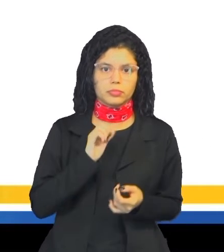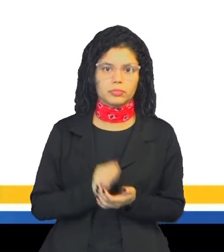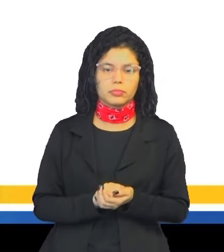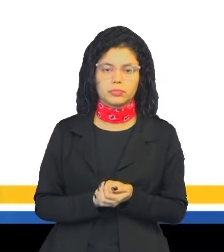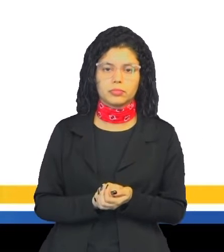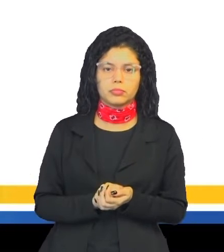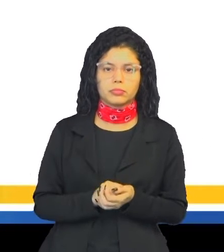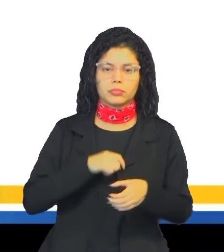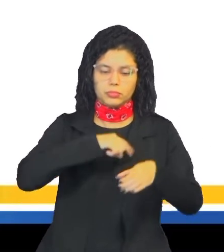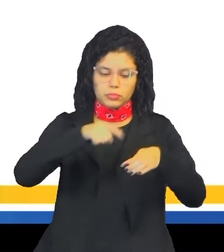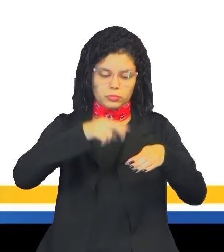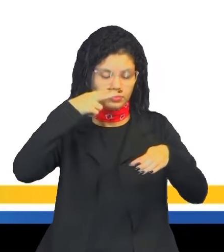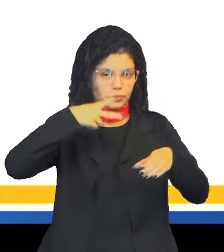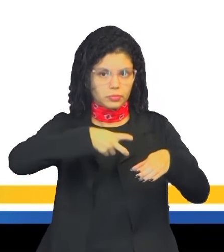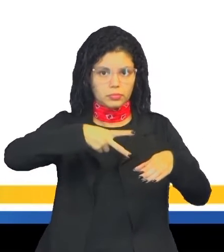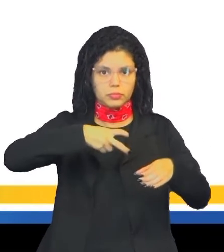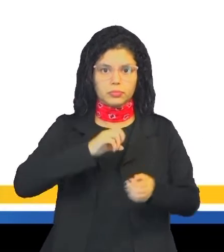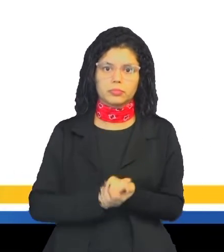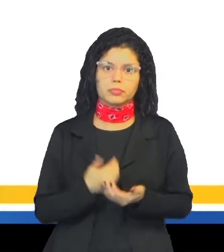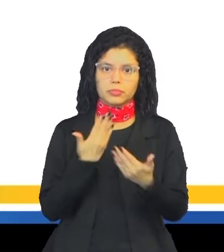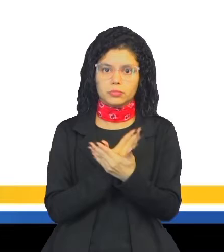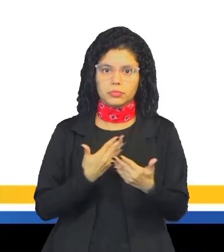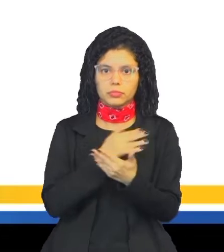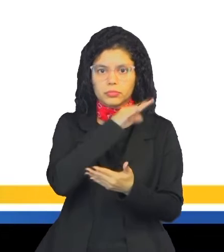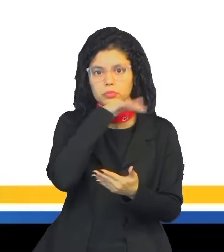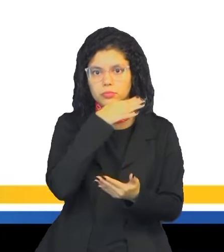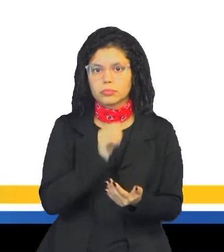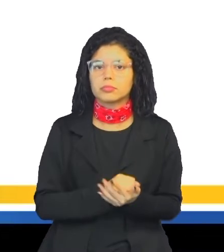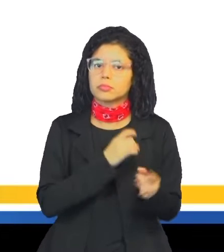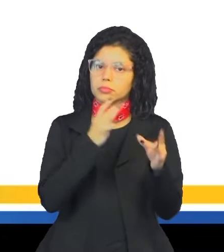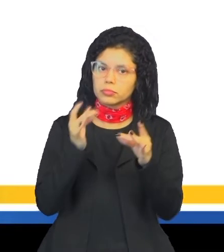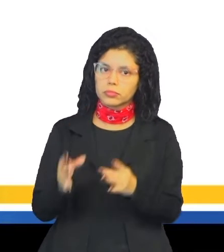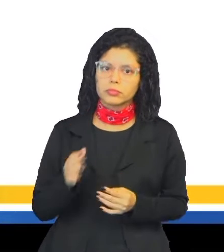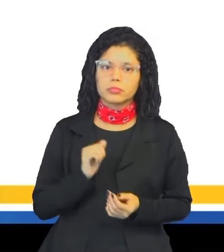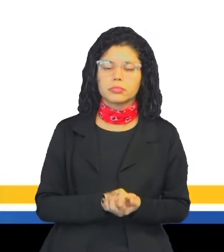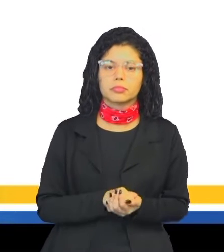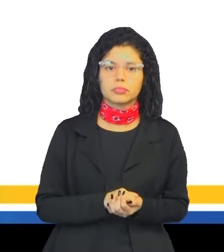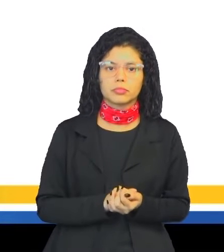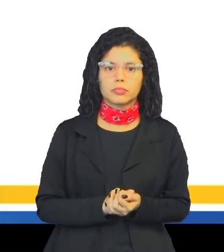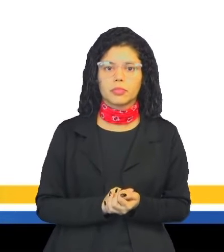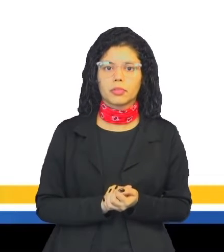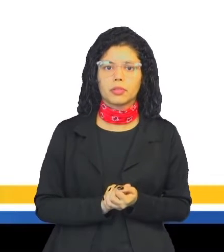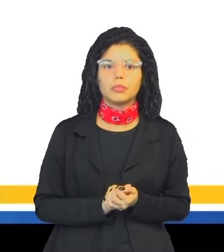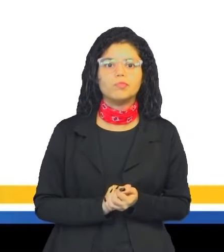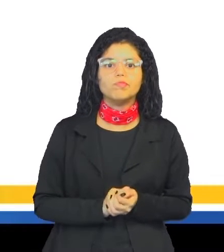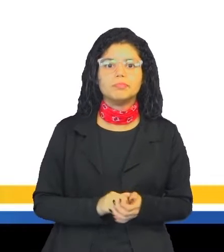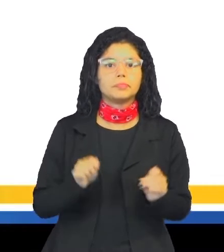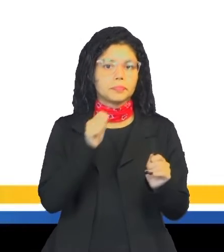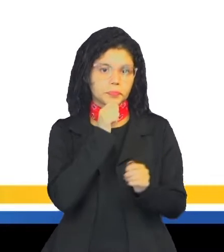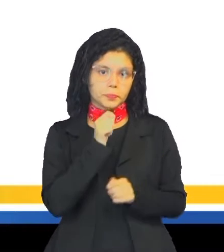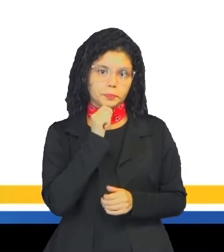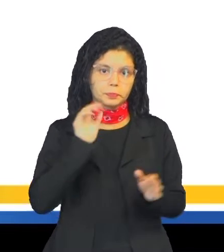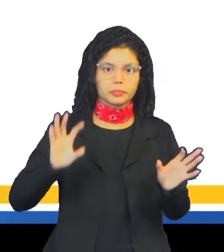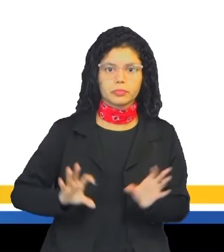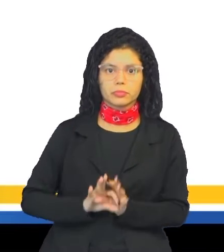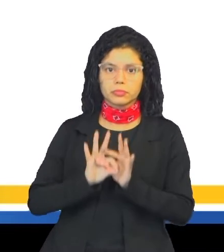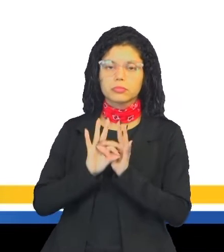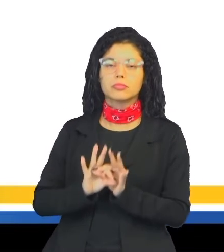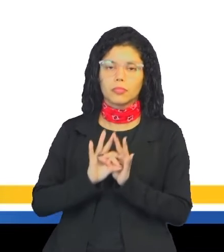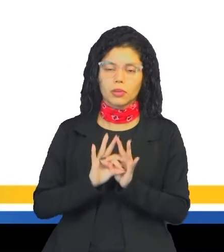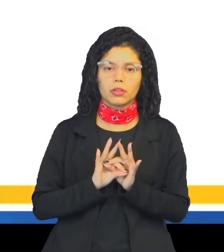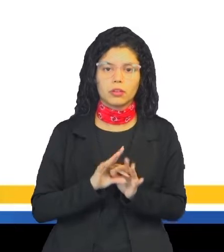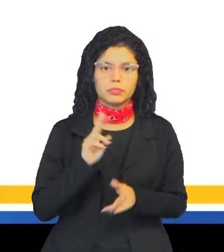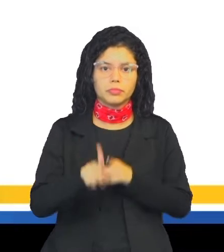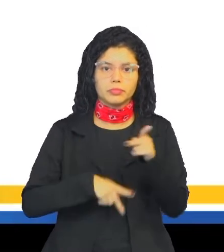agricultura, mineração, caça, criação de animais e comércio, né, que eram montados ali internamente. As alianças clandestinas, né,